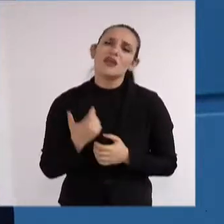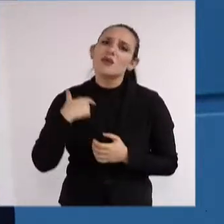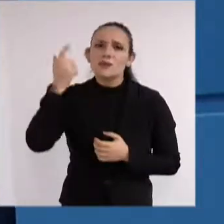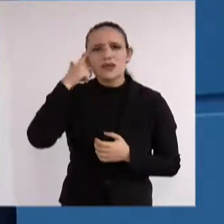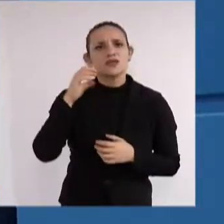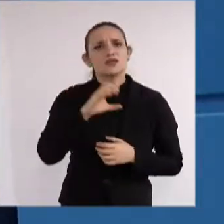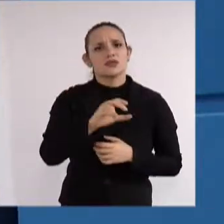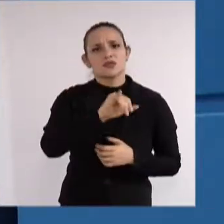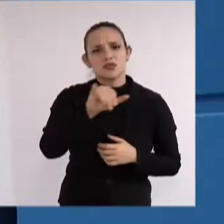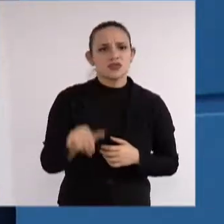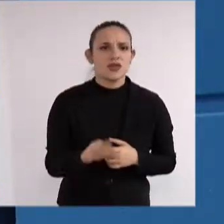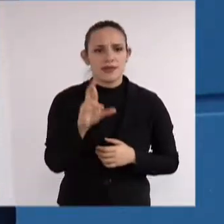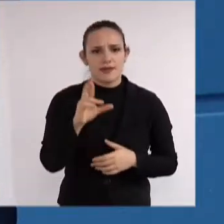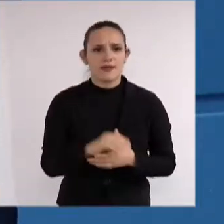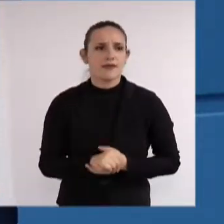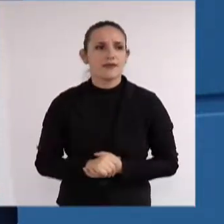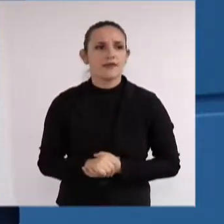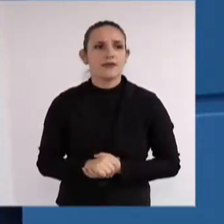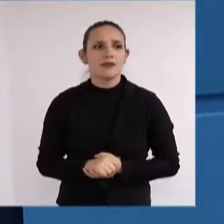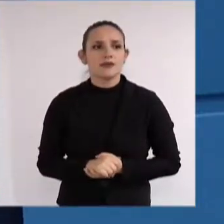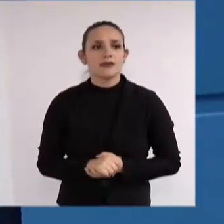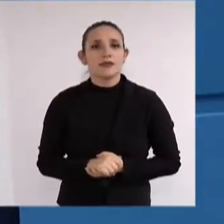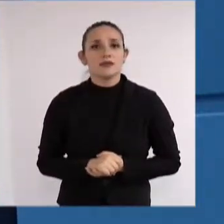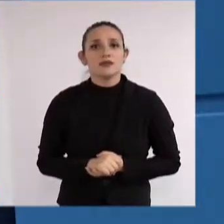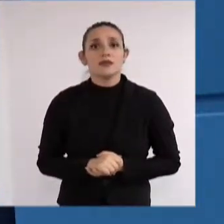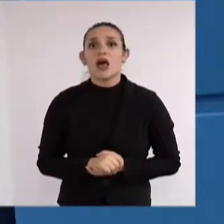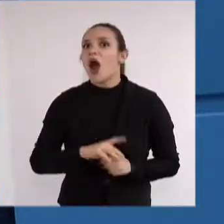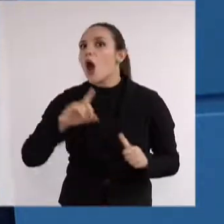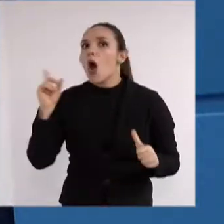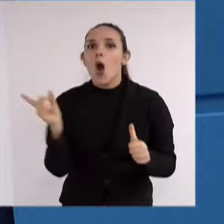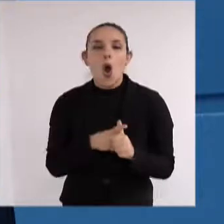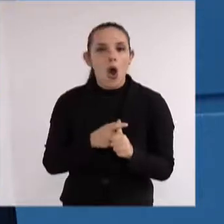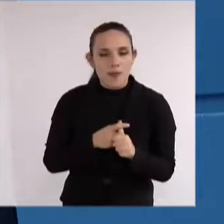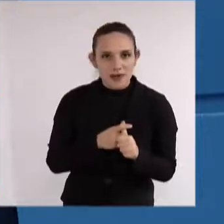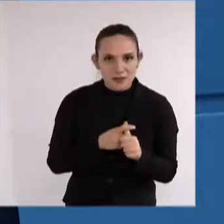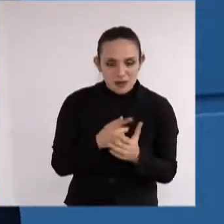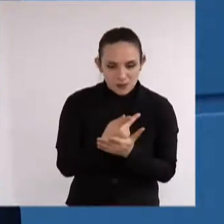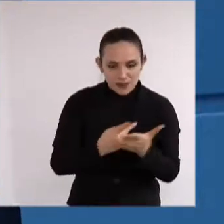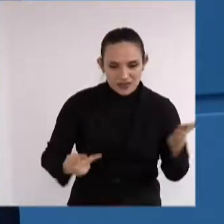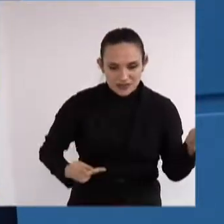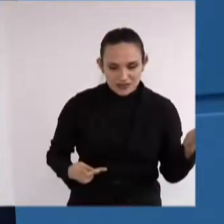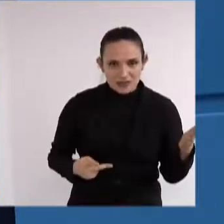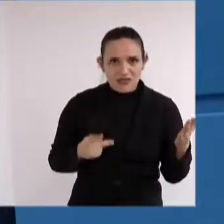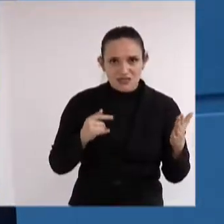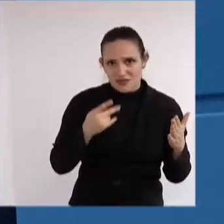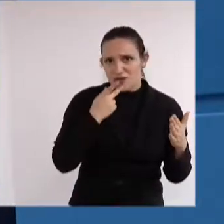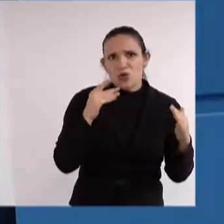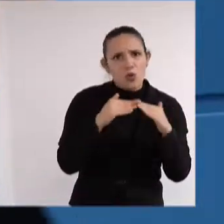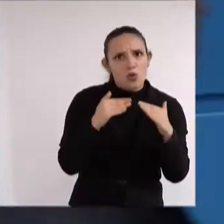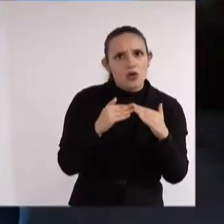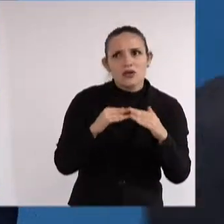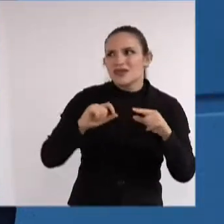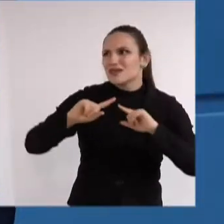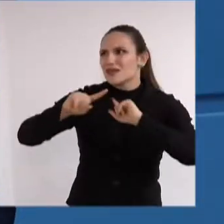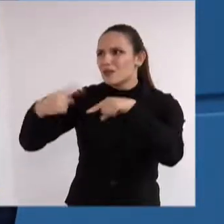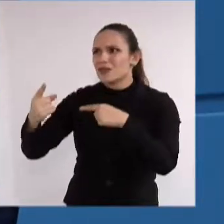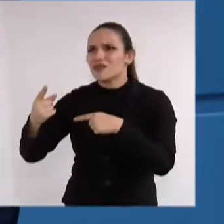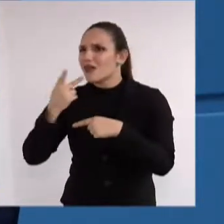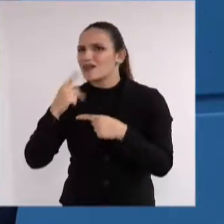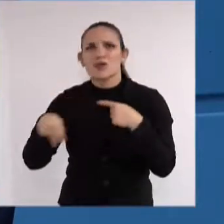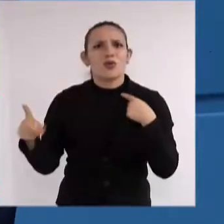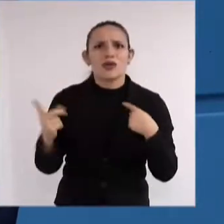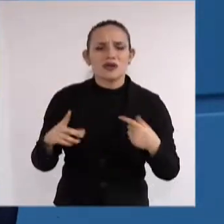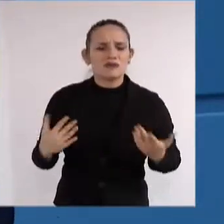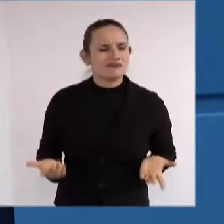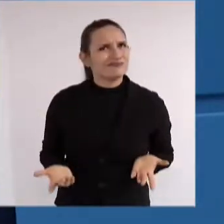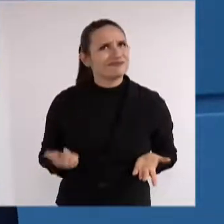Constituição e Justiça, em primeira, deu parecer favorável. Então, nobre deputado, nós ficamos